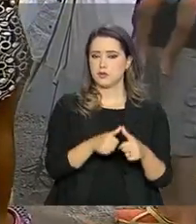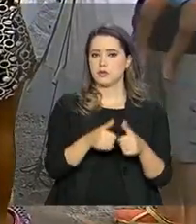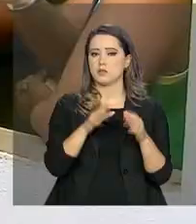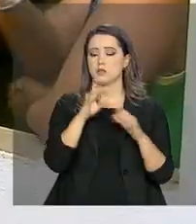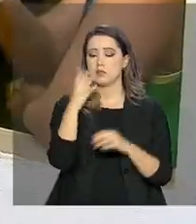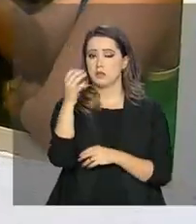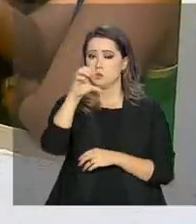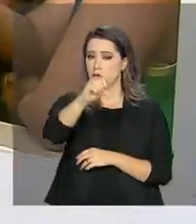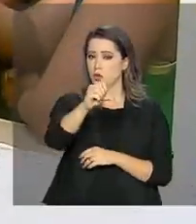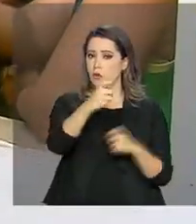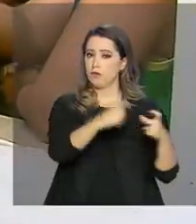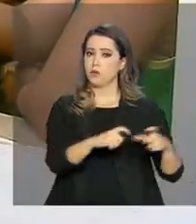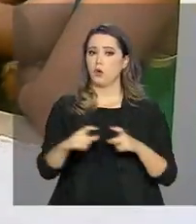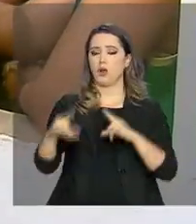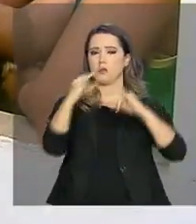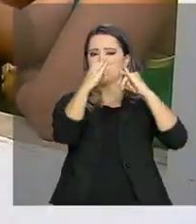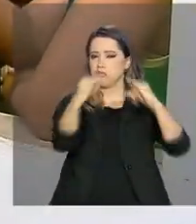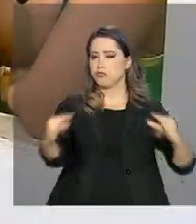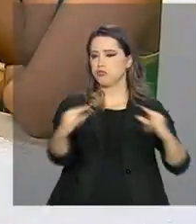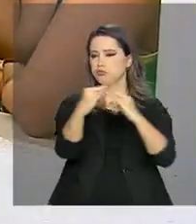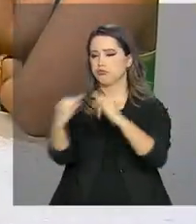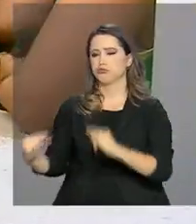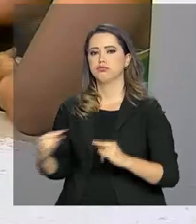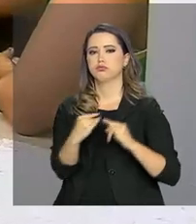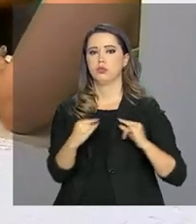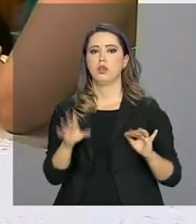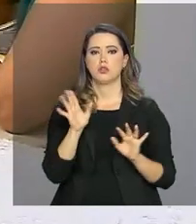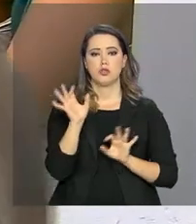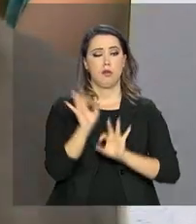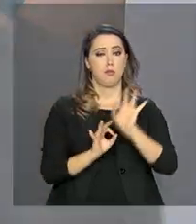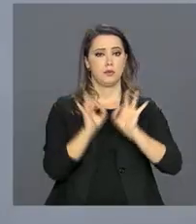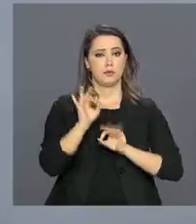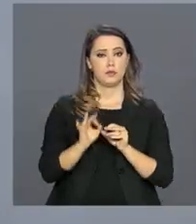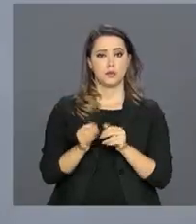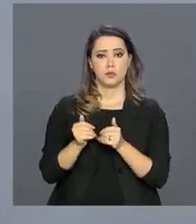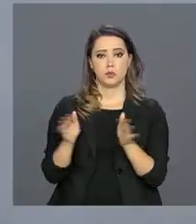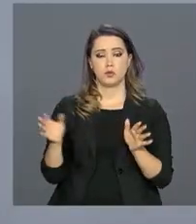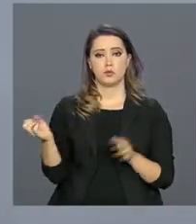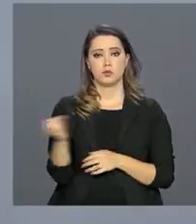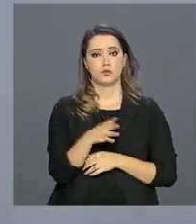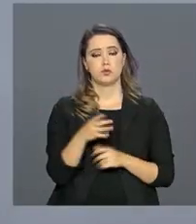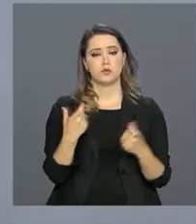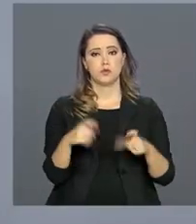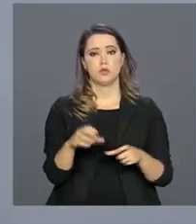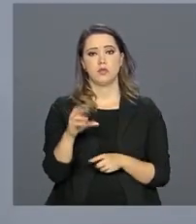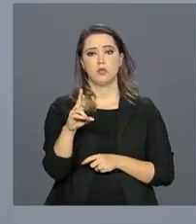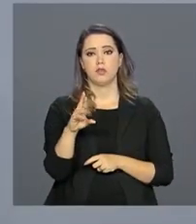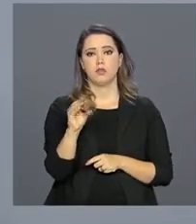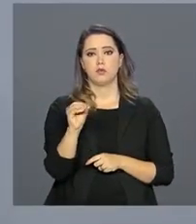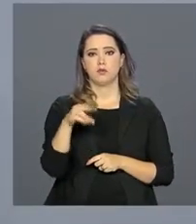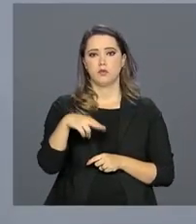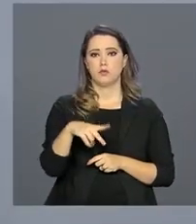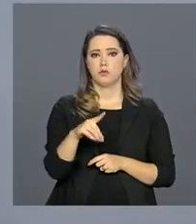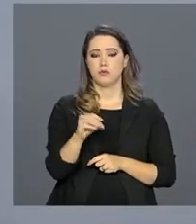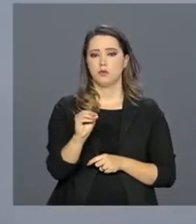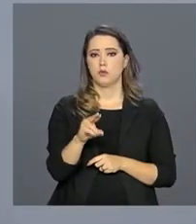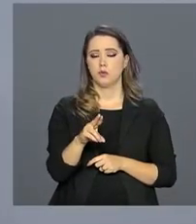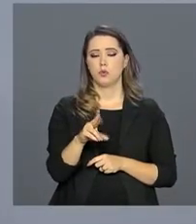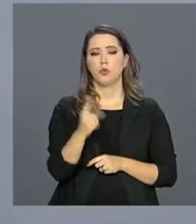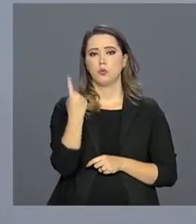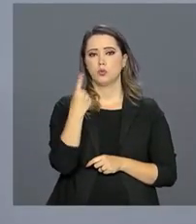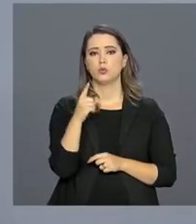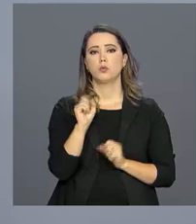roraima está prevista a inauguração de um novo abrigo na próxima quinta-feira o rondon com capacidade para cerca de